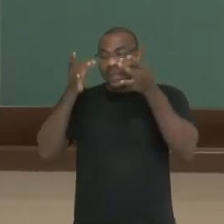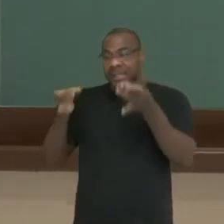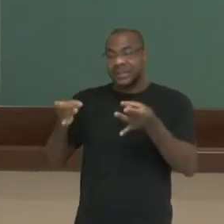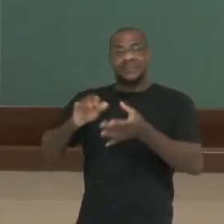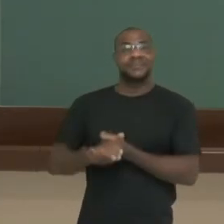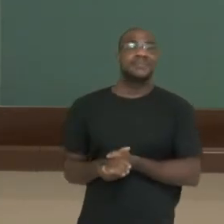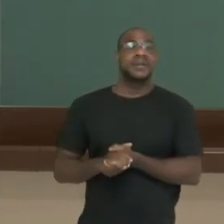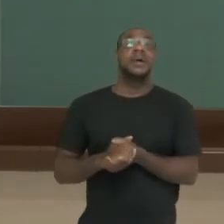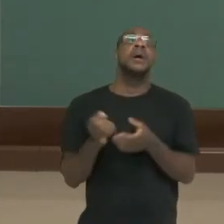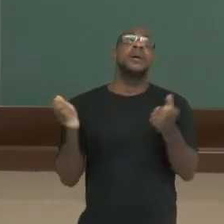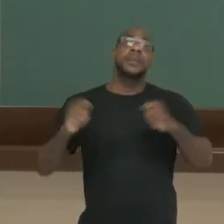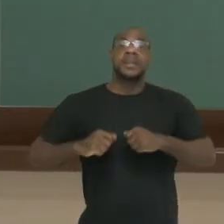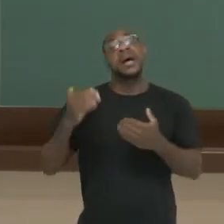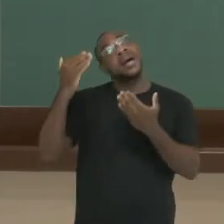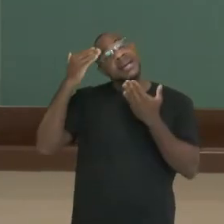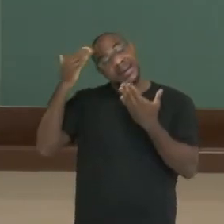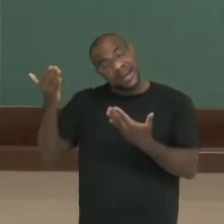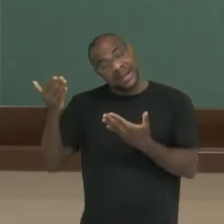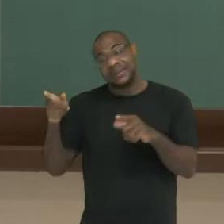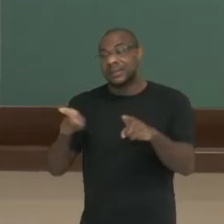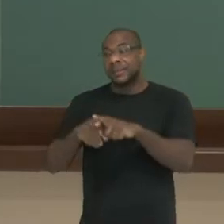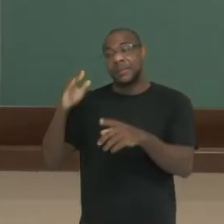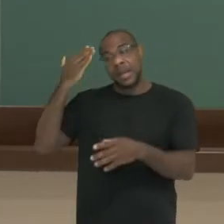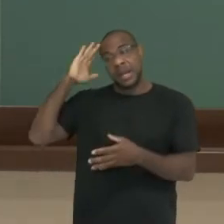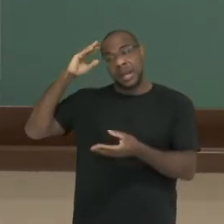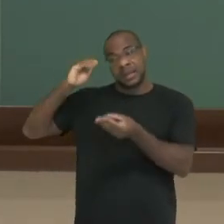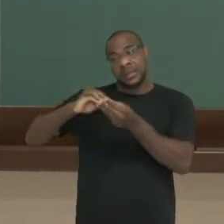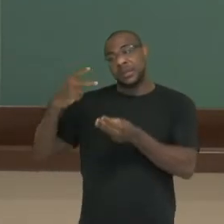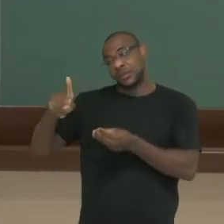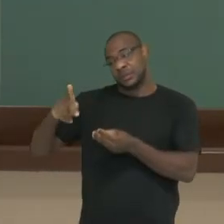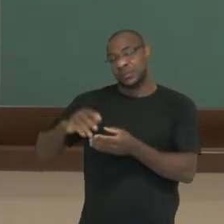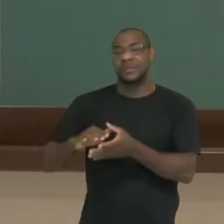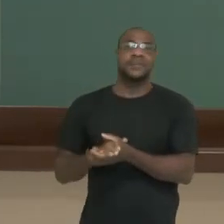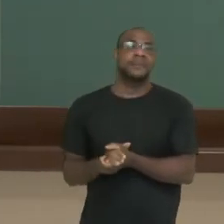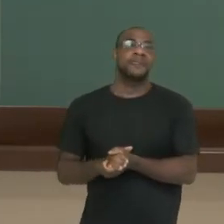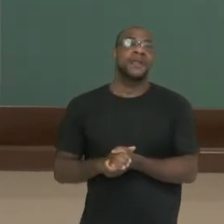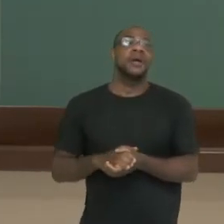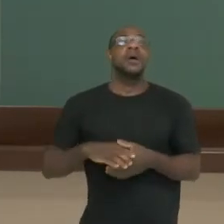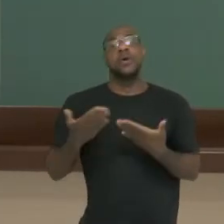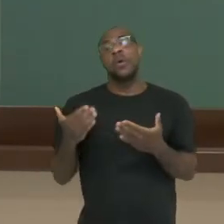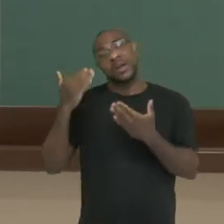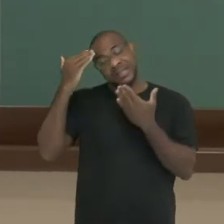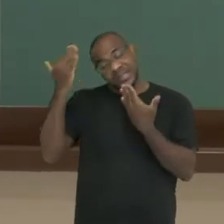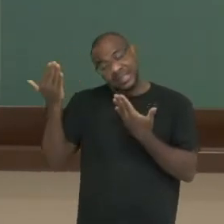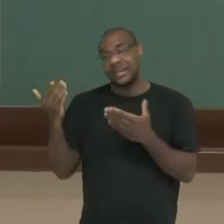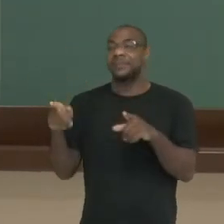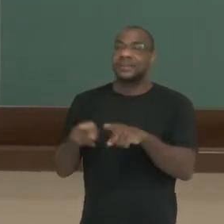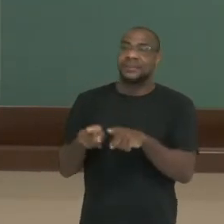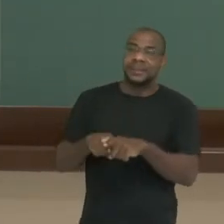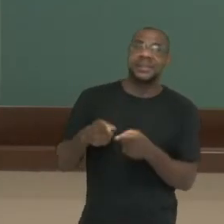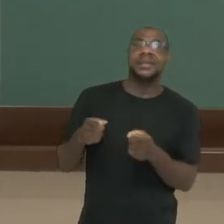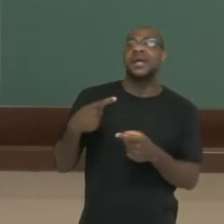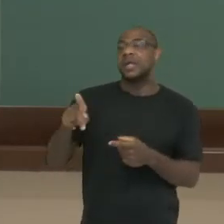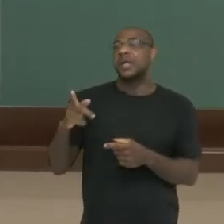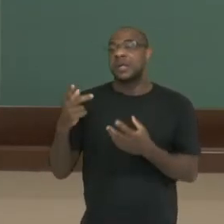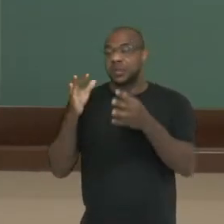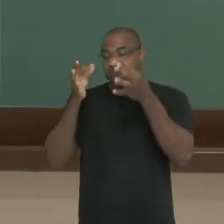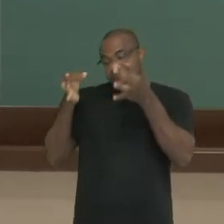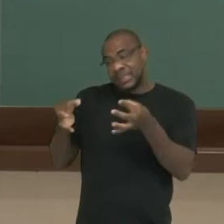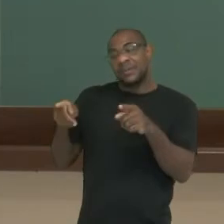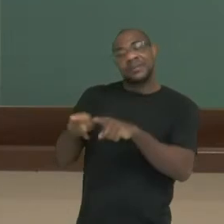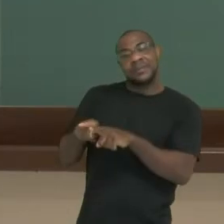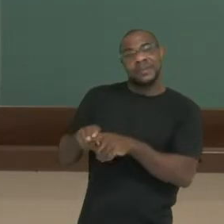Poderiam colocar também gratos pela compreensão e atenção, ou somente agradecemos a sua atenção e compreensão,